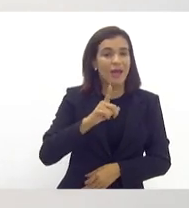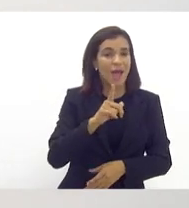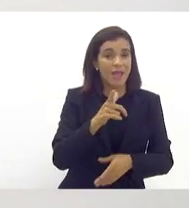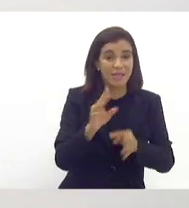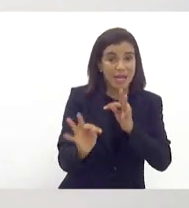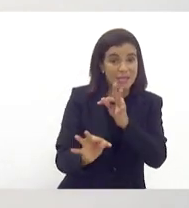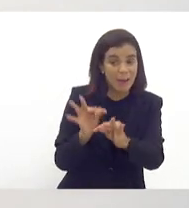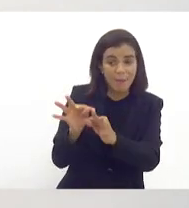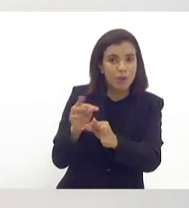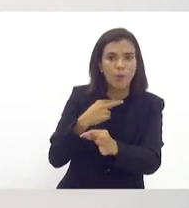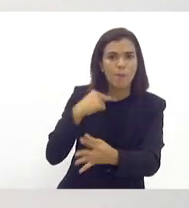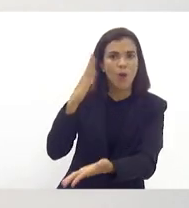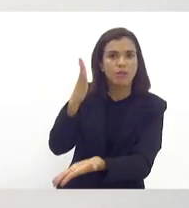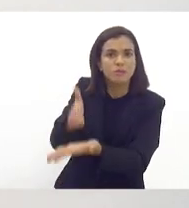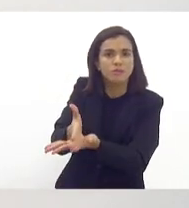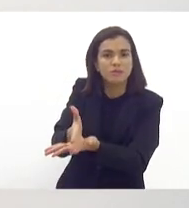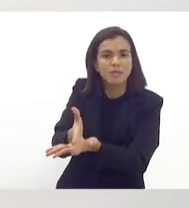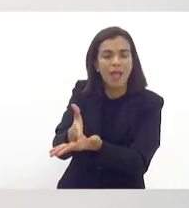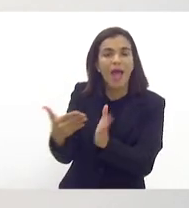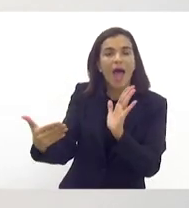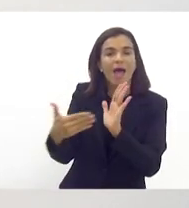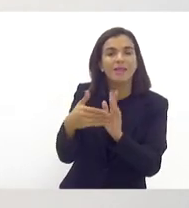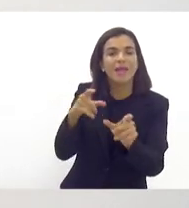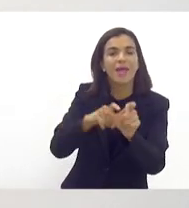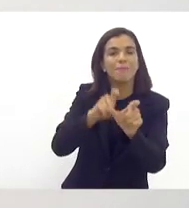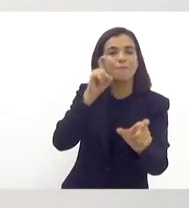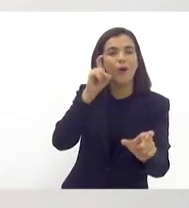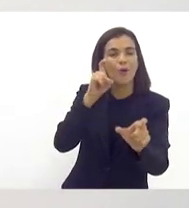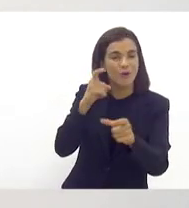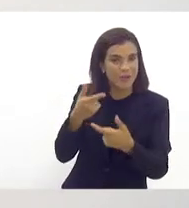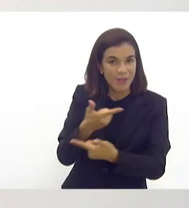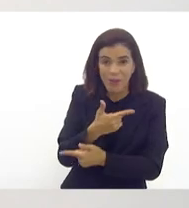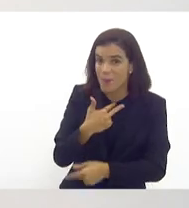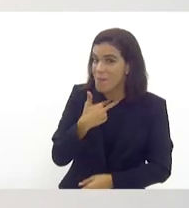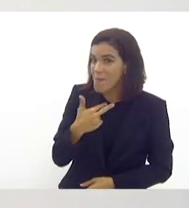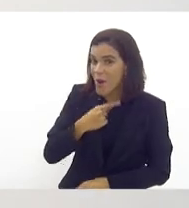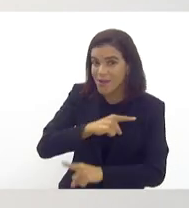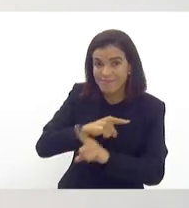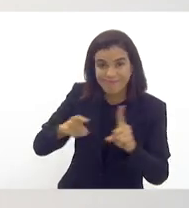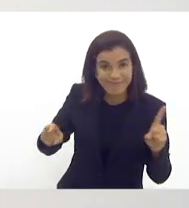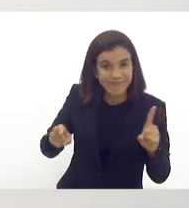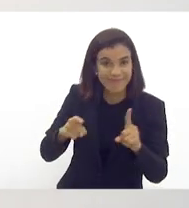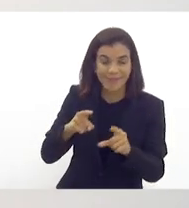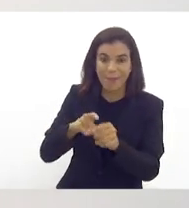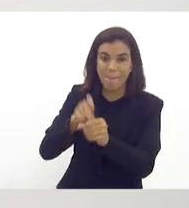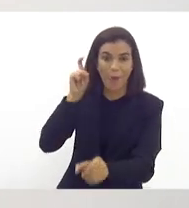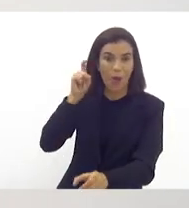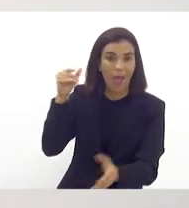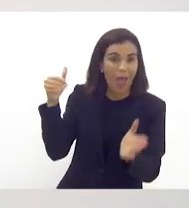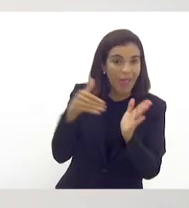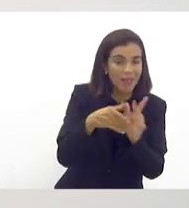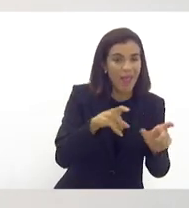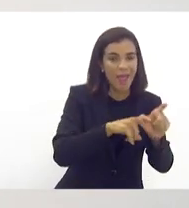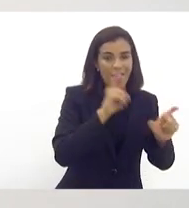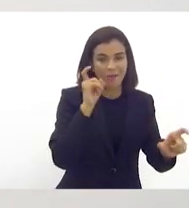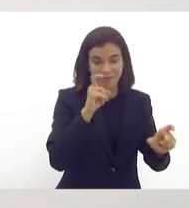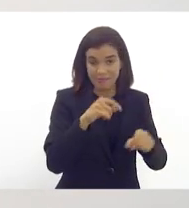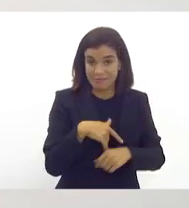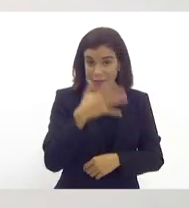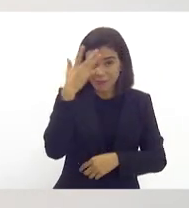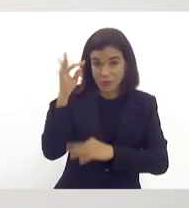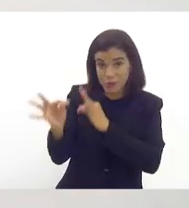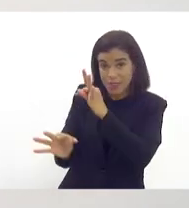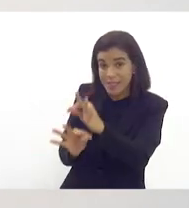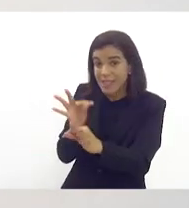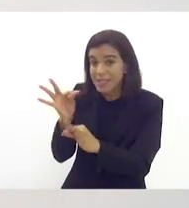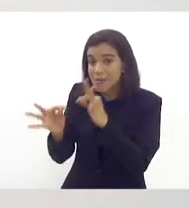ser interrompido até a sua alta não pode ser interrompido até a sua alta isso se aplica pras pessoas que estão trat inclusive